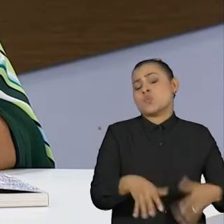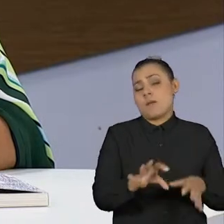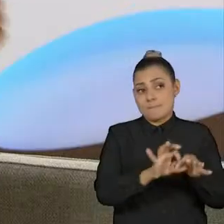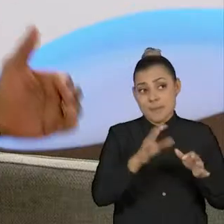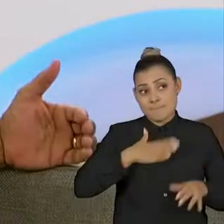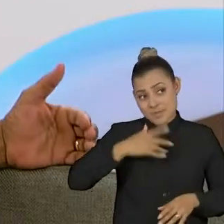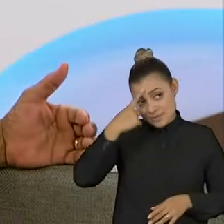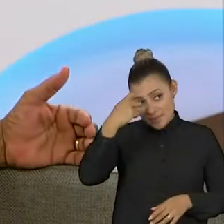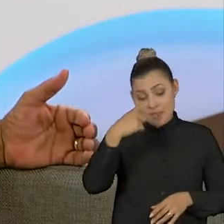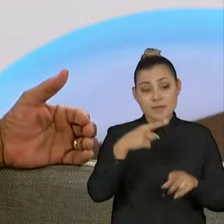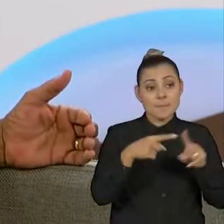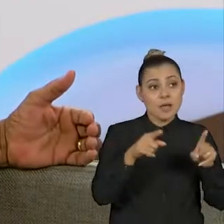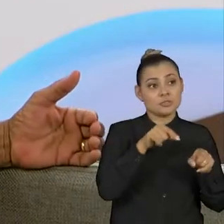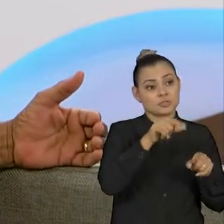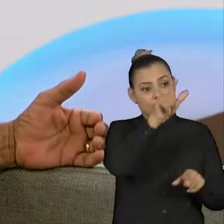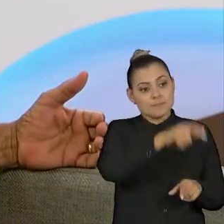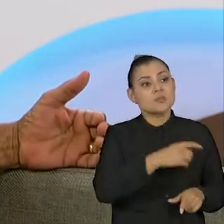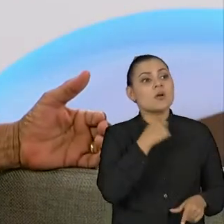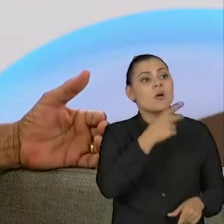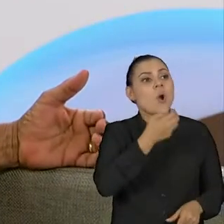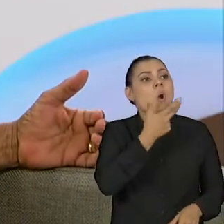minha e o carnavalesco...